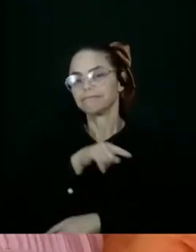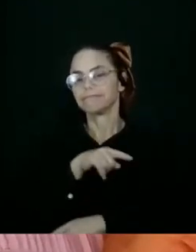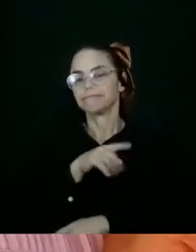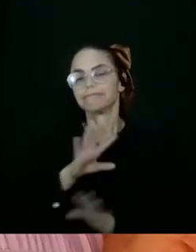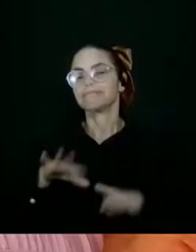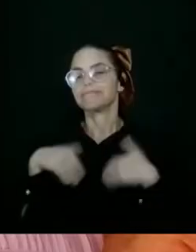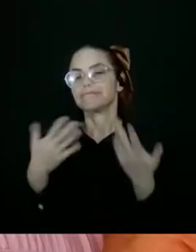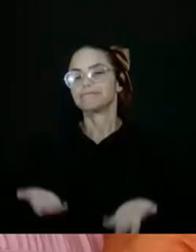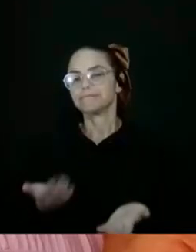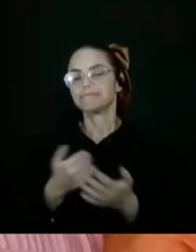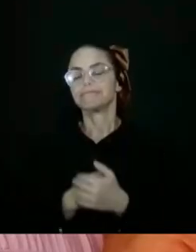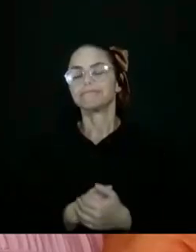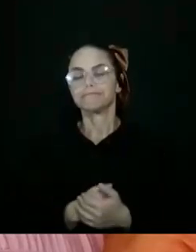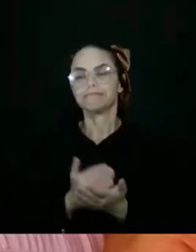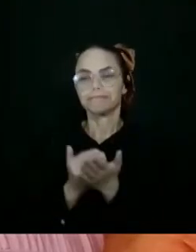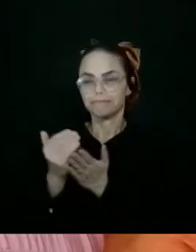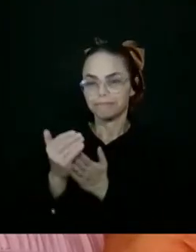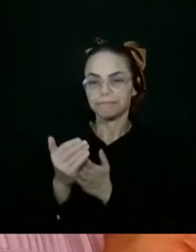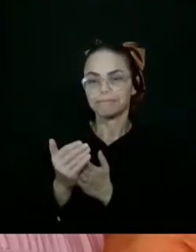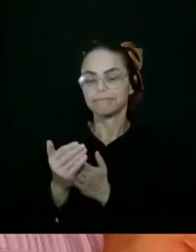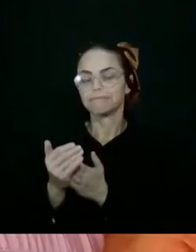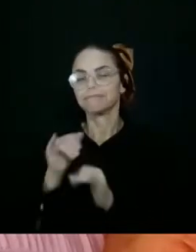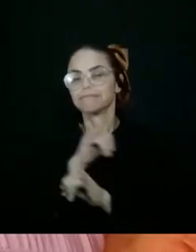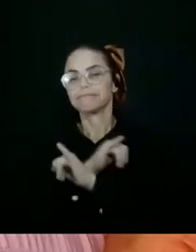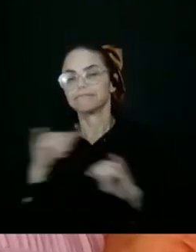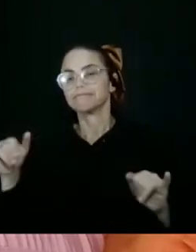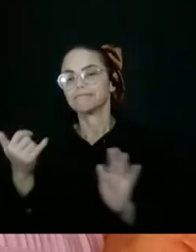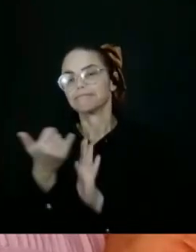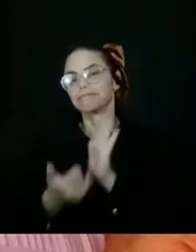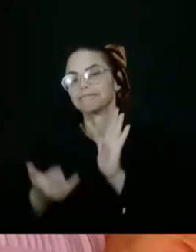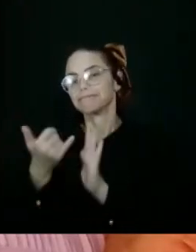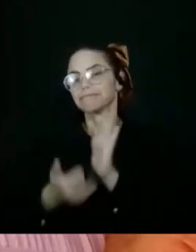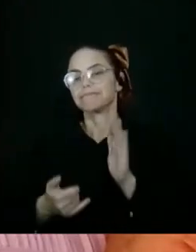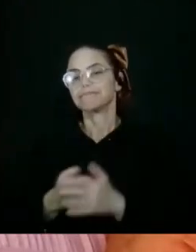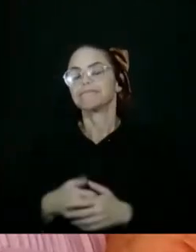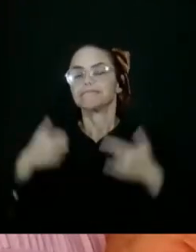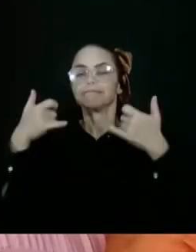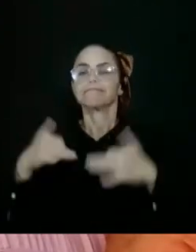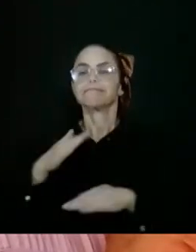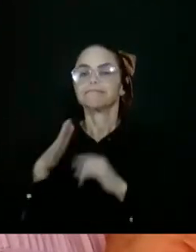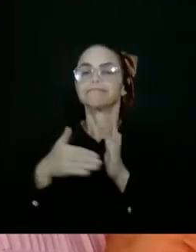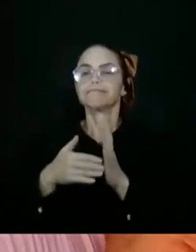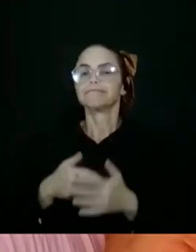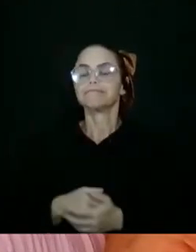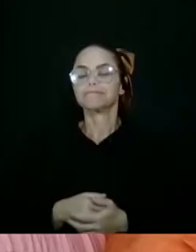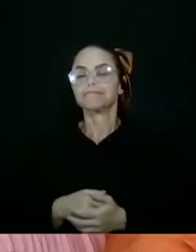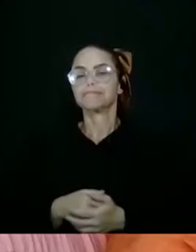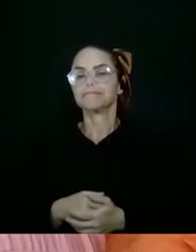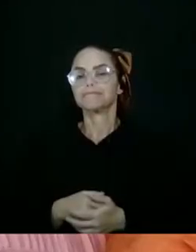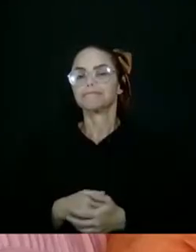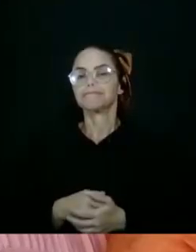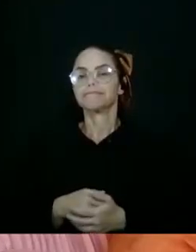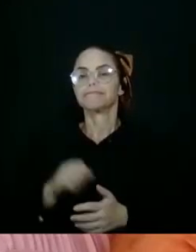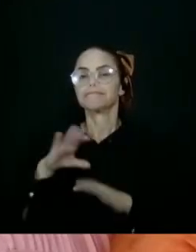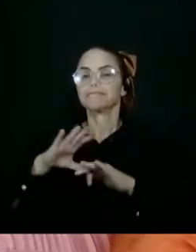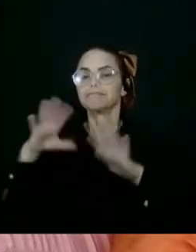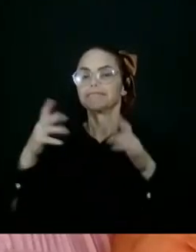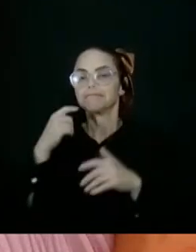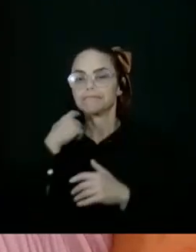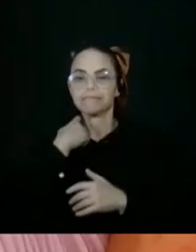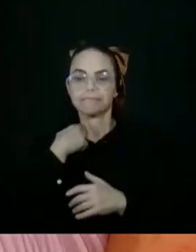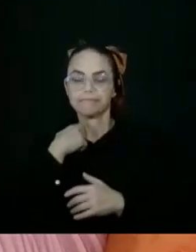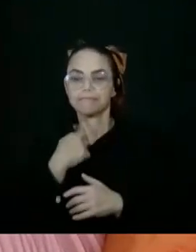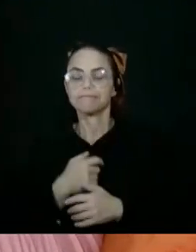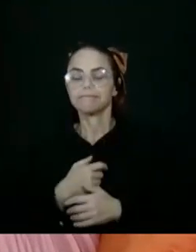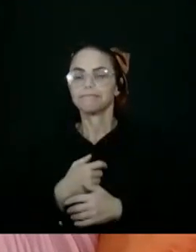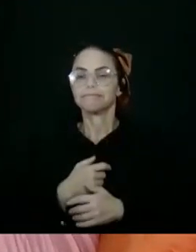valer nessa nova declaração? Explica tudo pra gente. O que tem que ficar bem claro é que, assim, a isenção começou